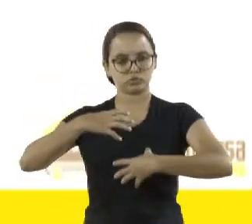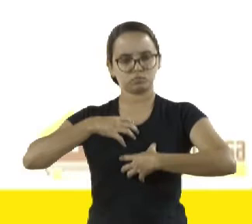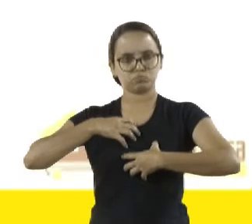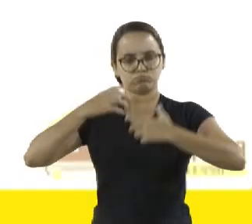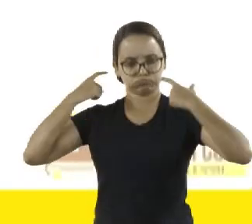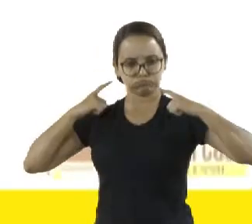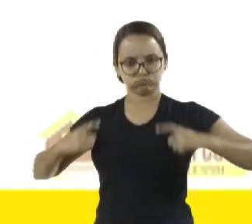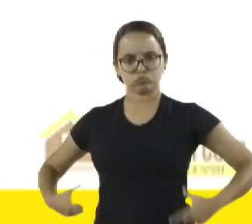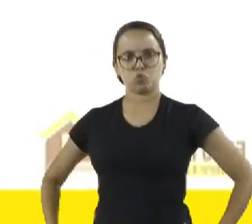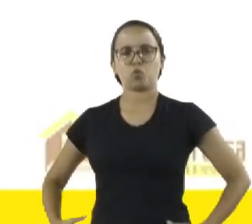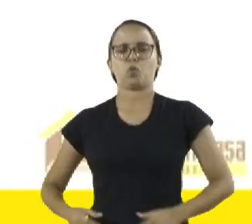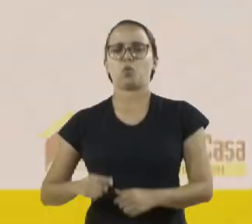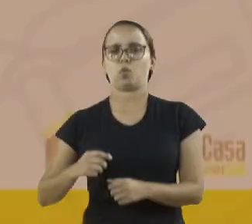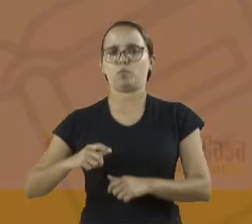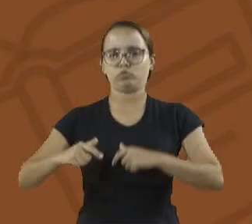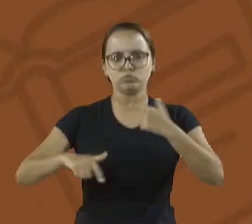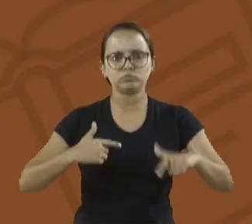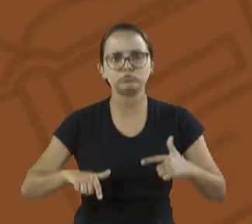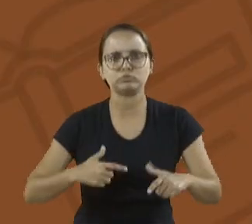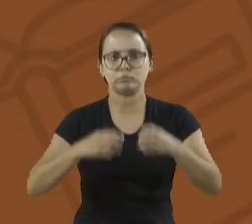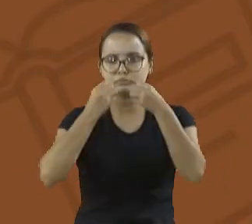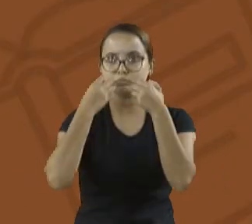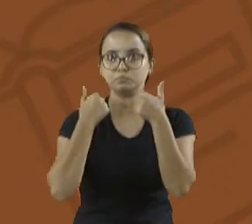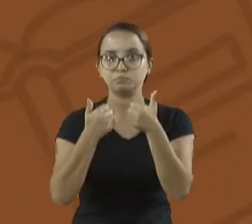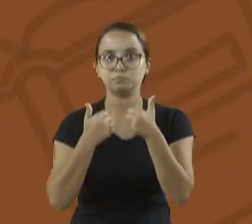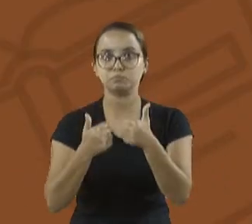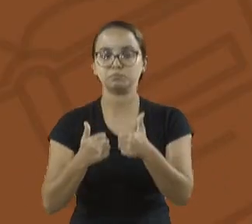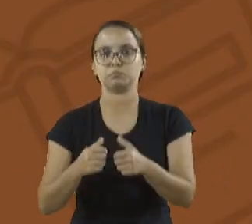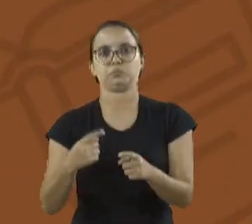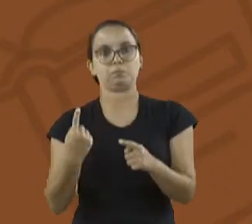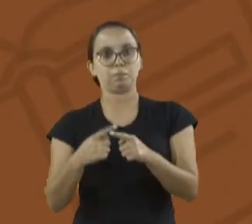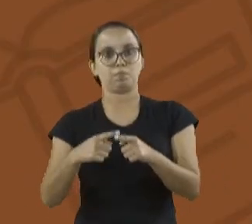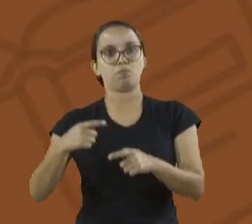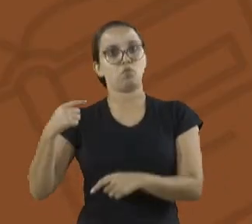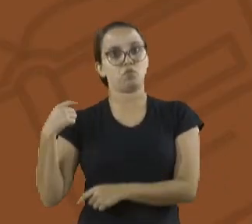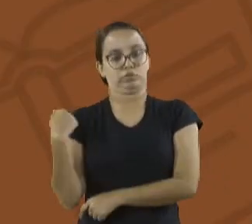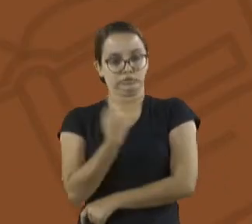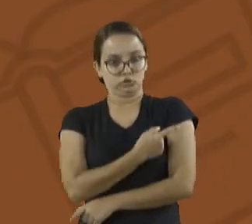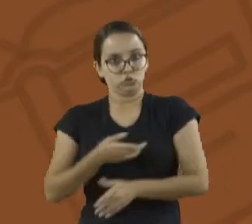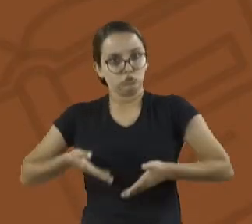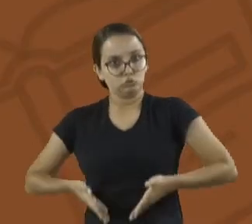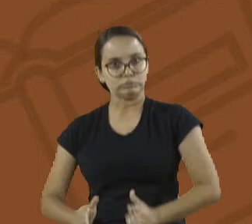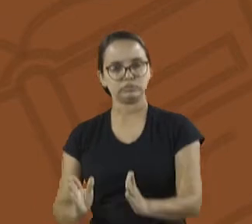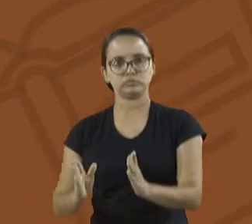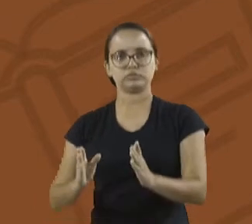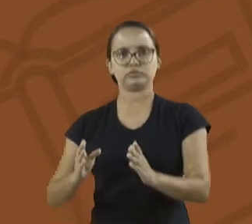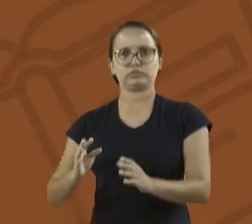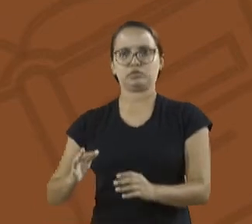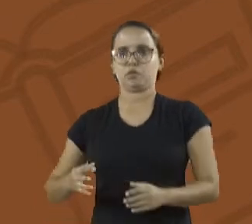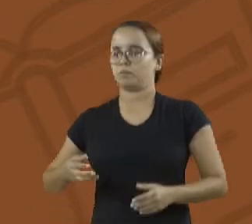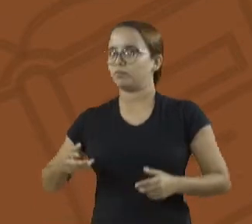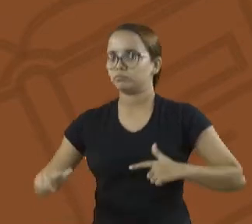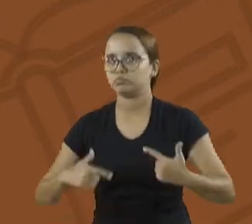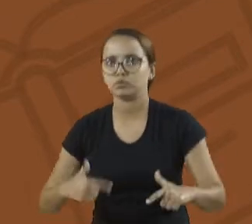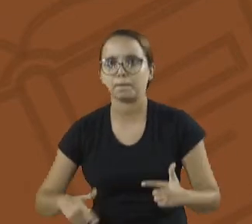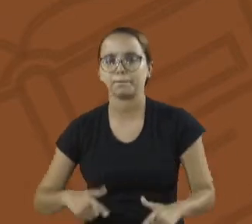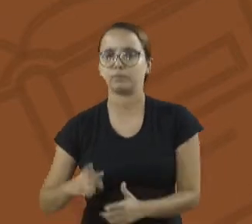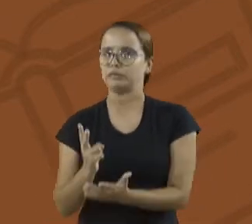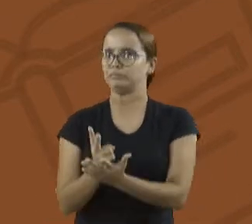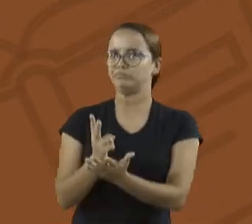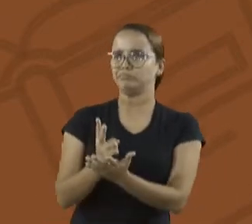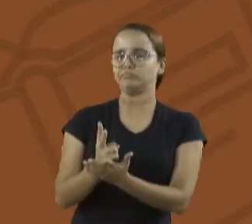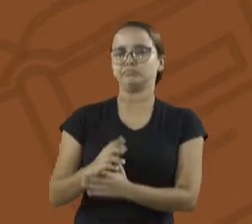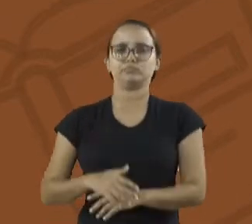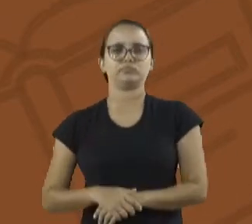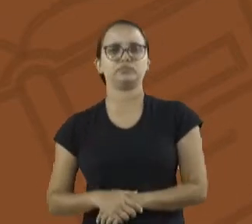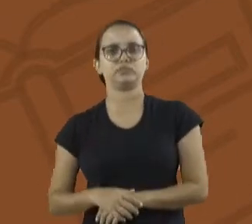bem, né? Nós nascemos para o trabalho, né? Ninguém consegue viver adequadamente parado.